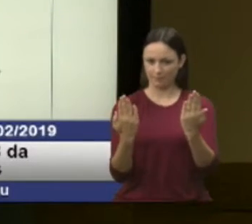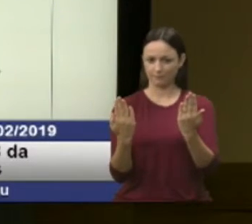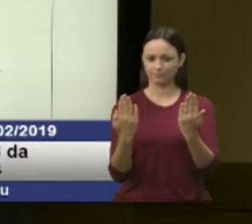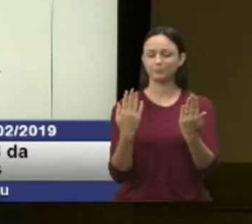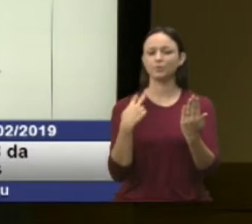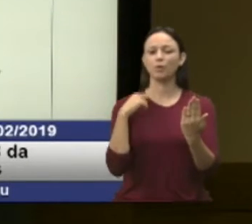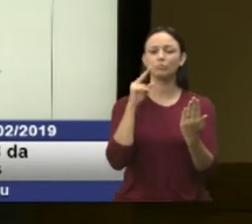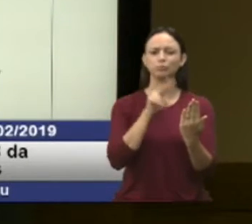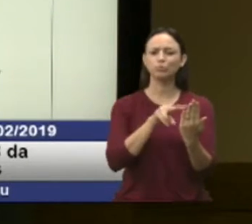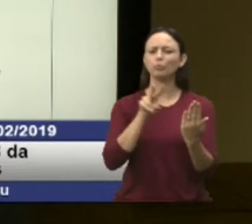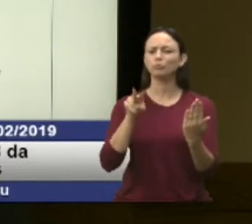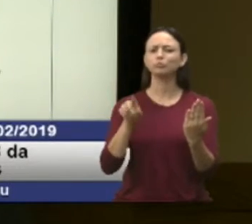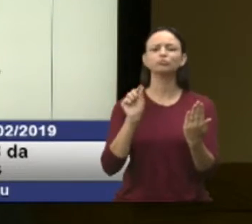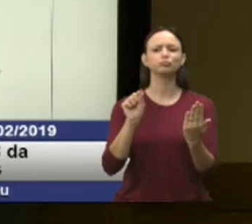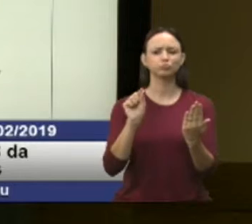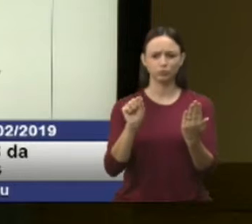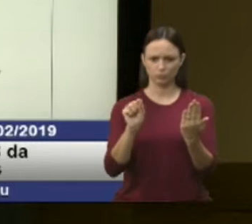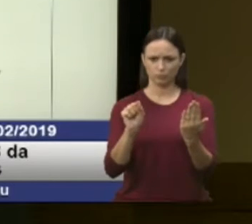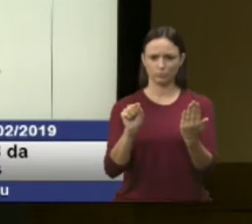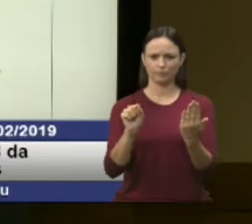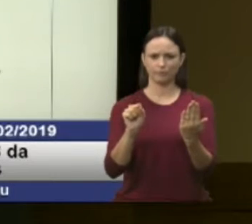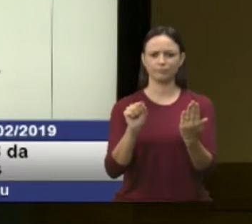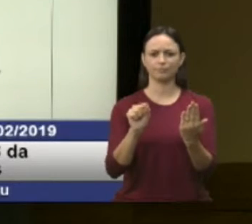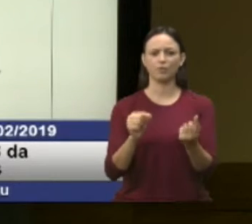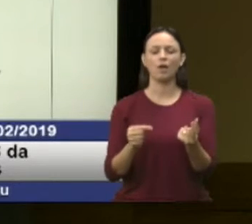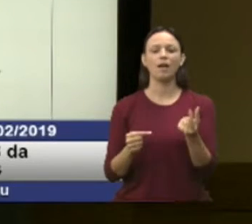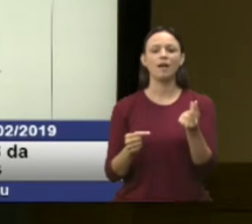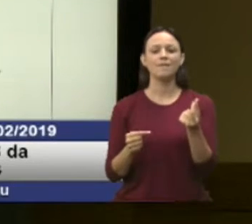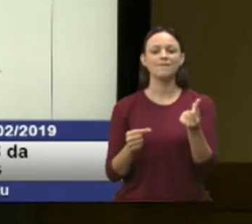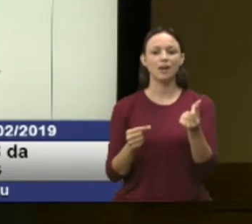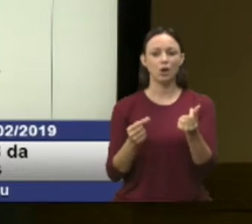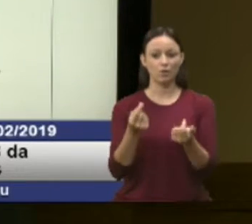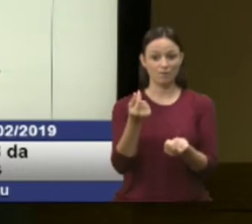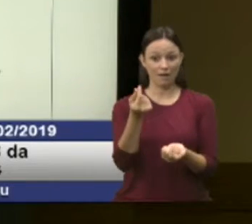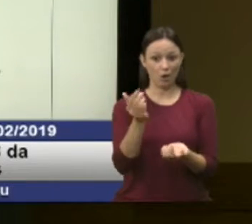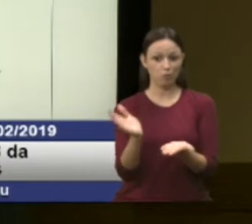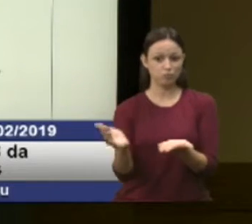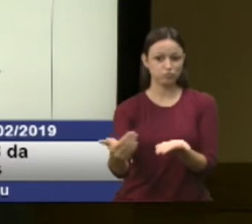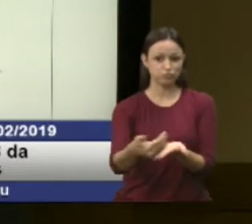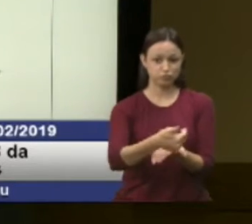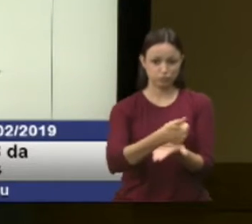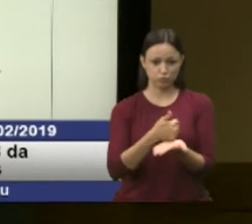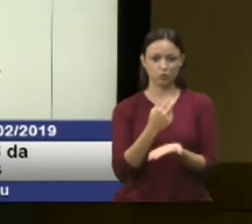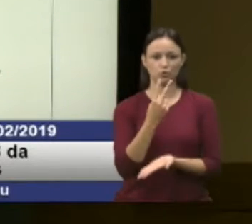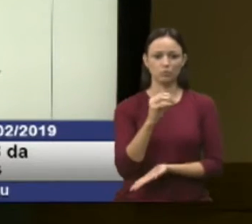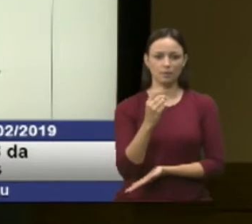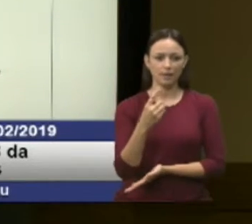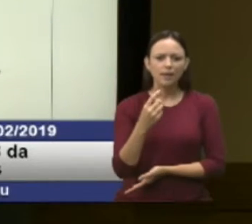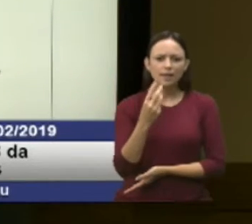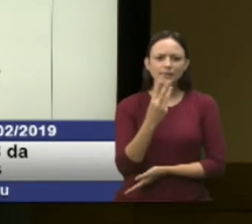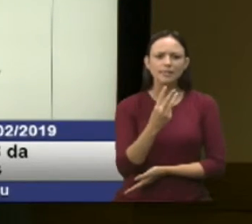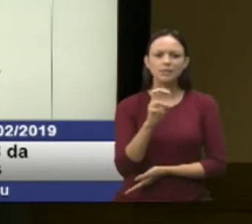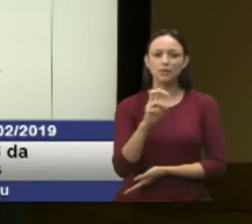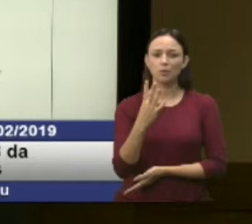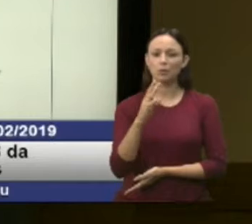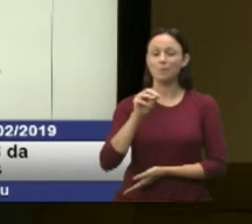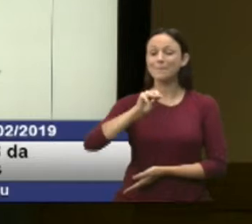aí que o valor arrecadado em 2017 foram